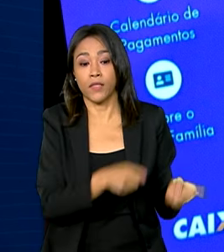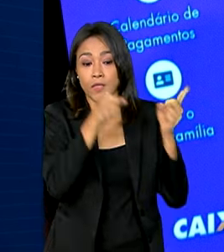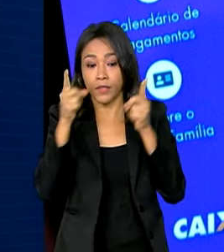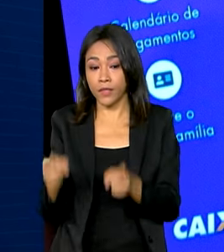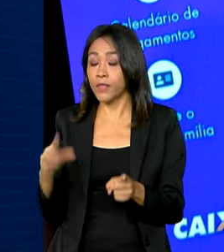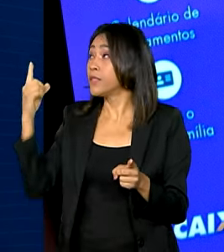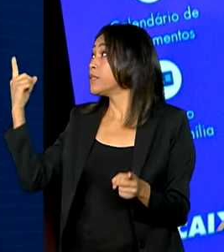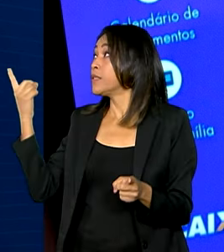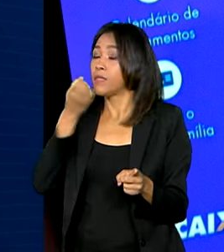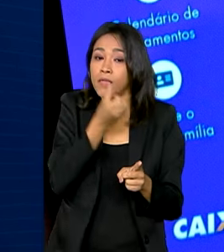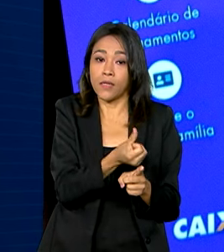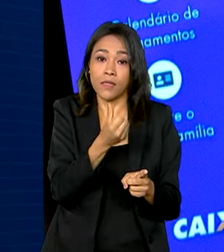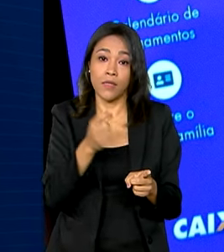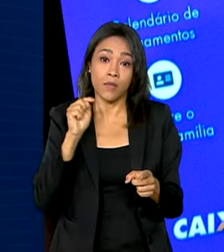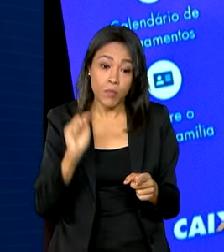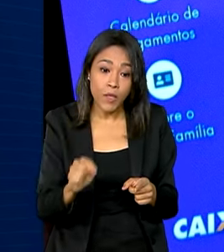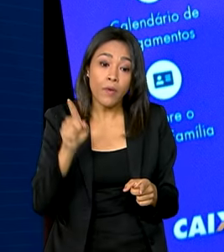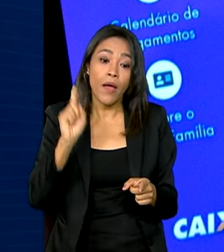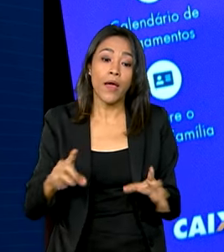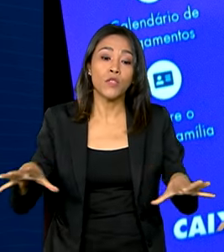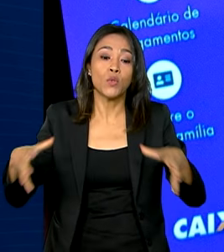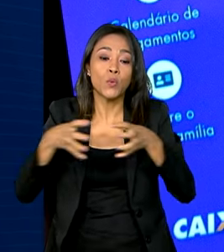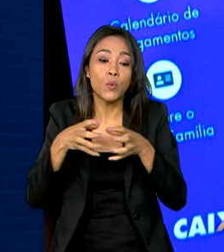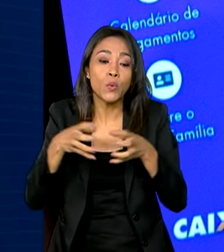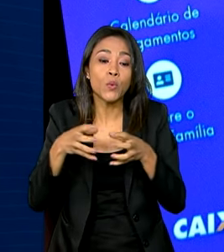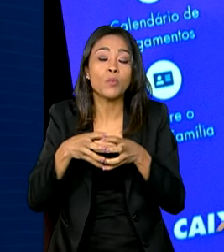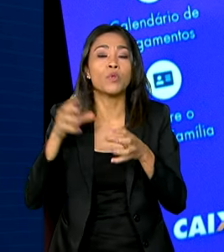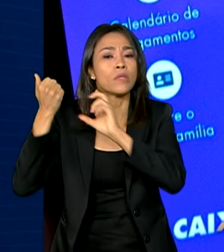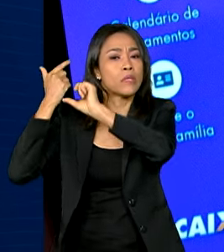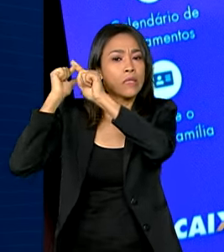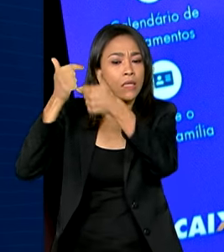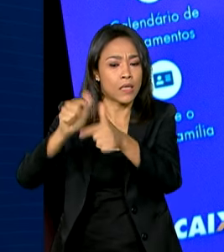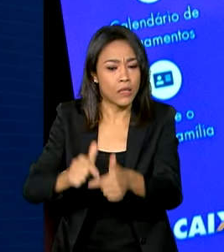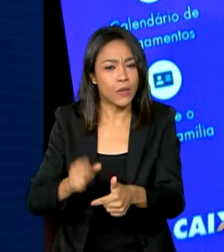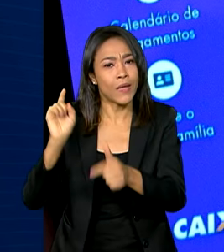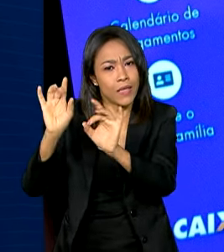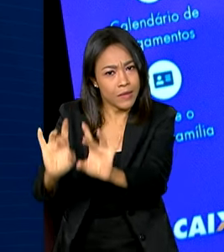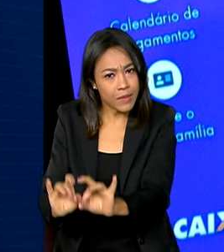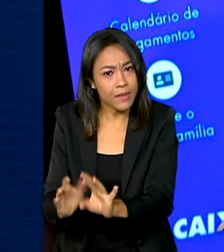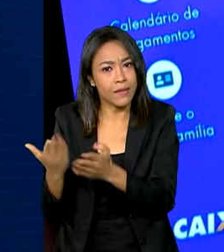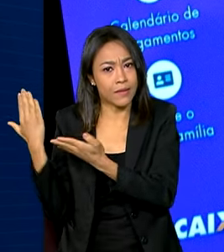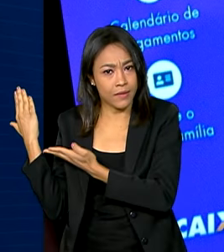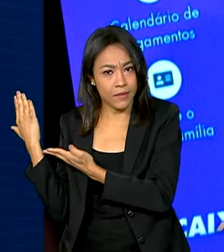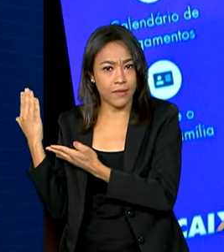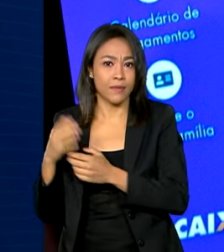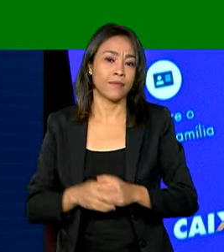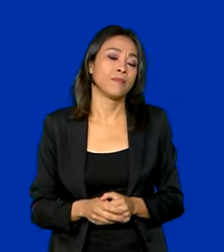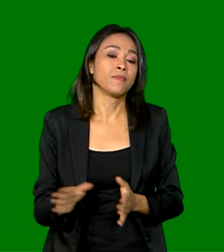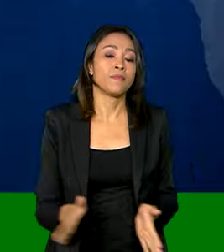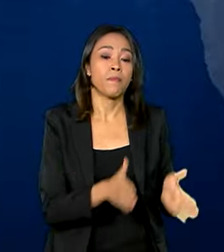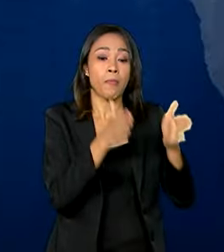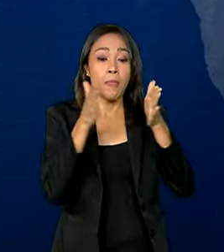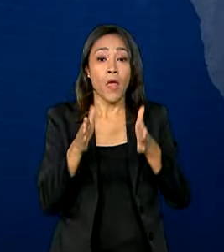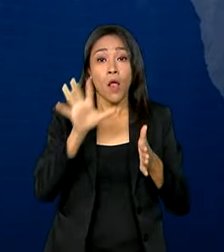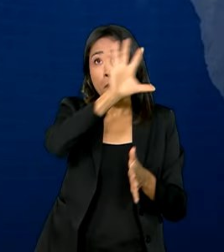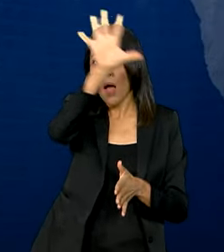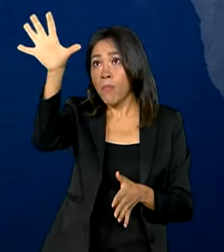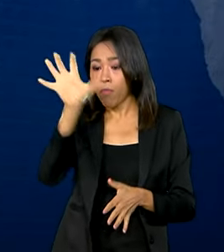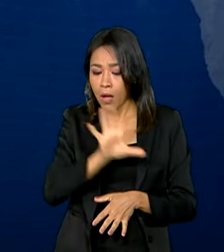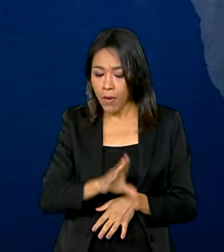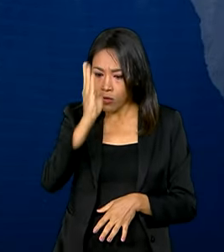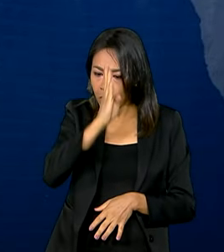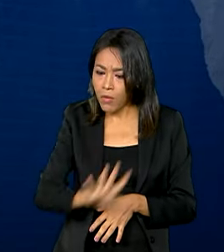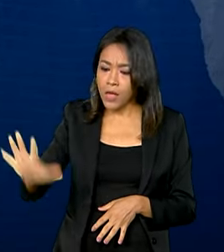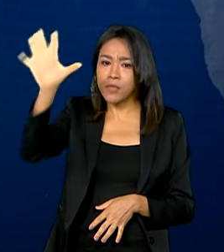66.000 são de grupos populacionais tradicionais e específicos as regiões com maior